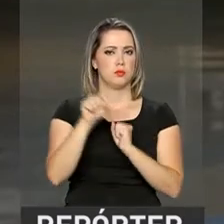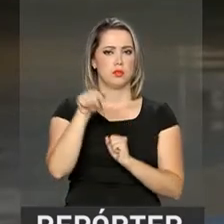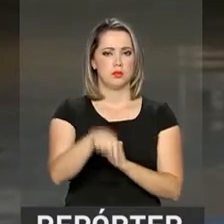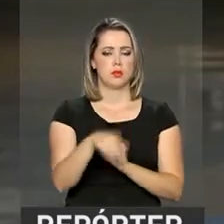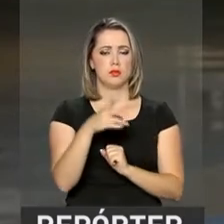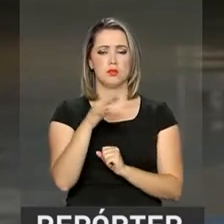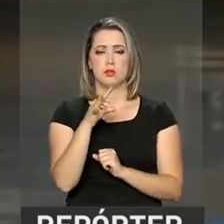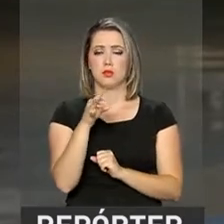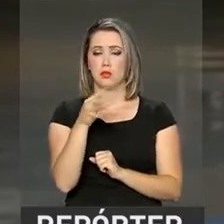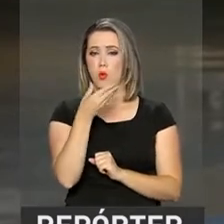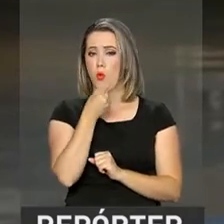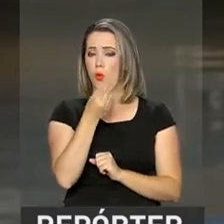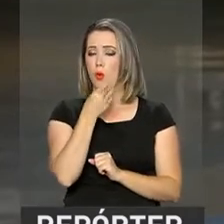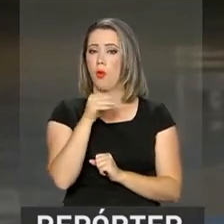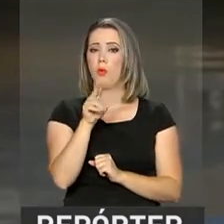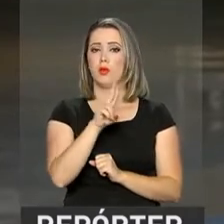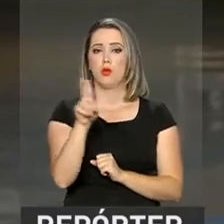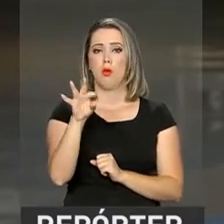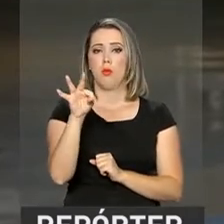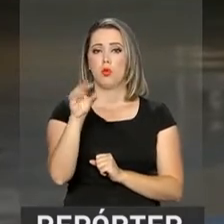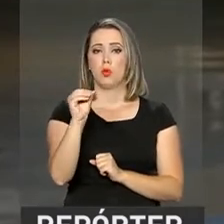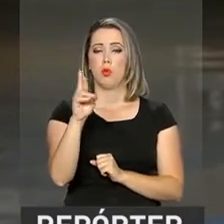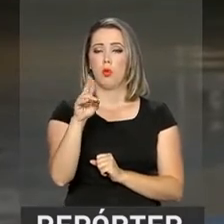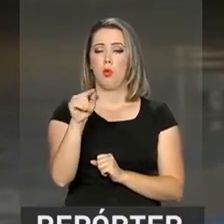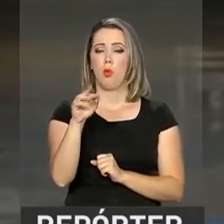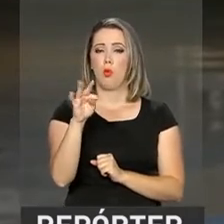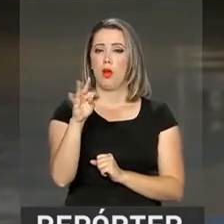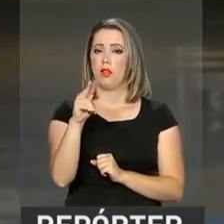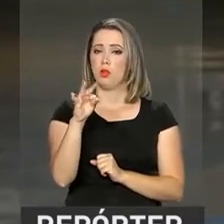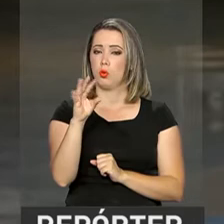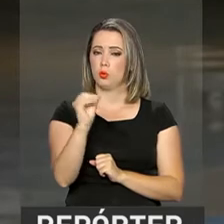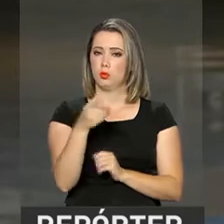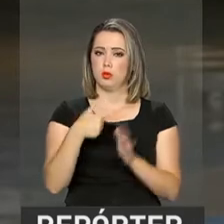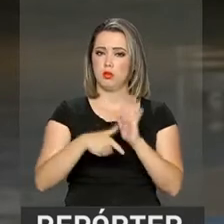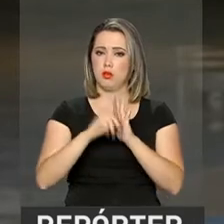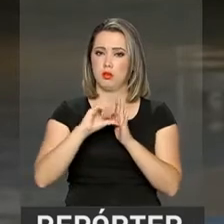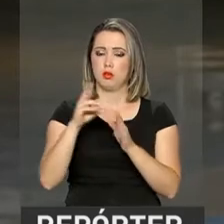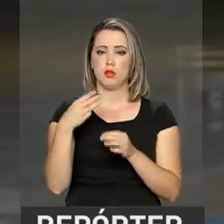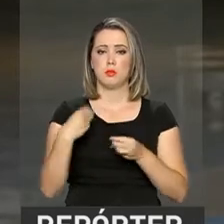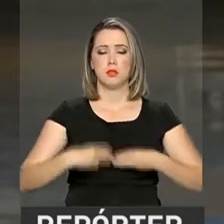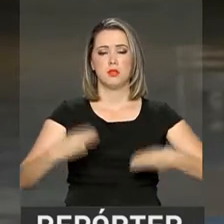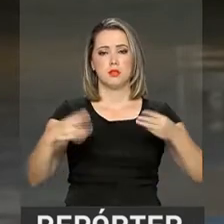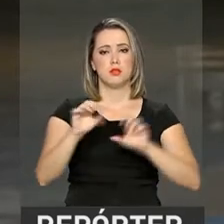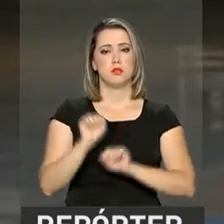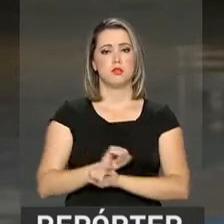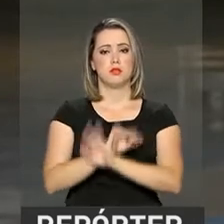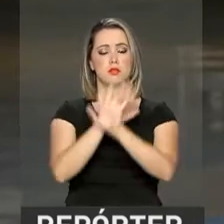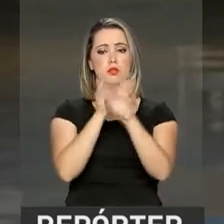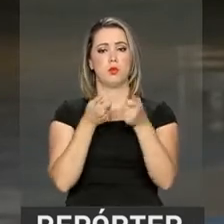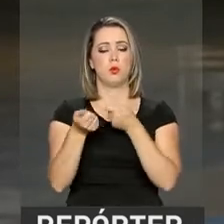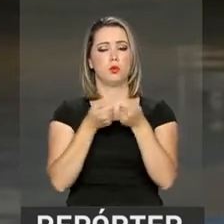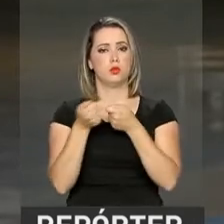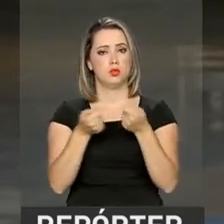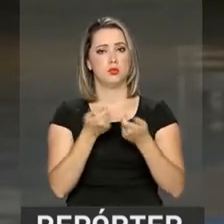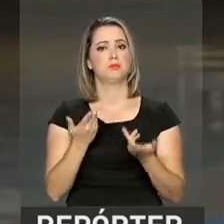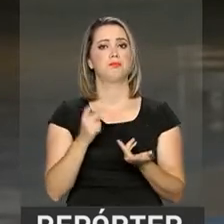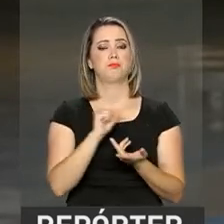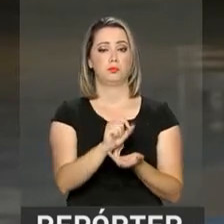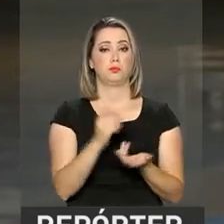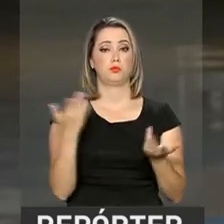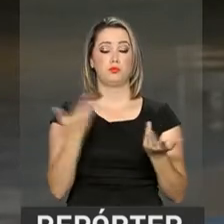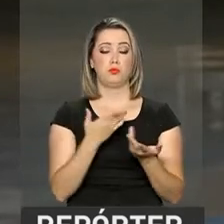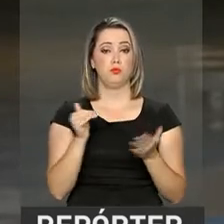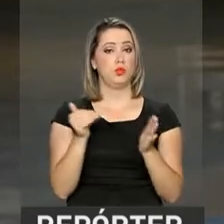torquato jardim estava à frente do ministério da transparência fiscalização e controladoria geral da união o